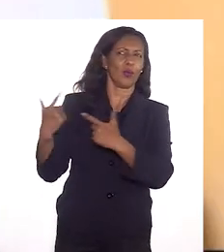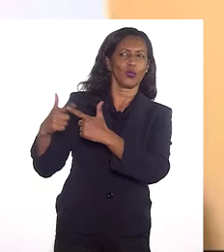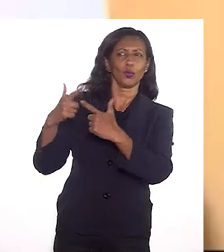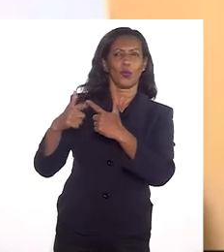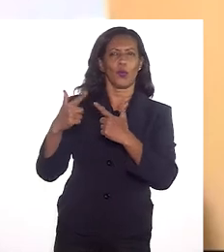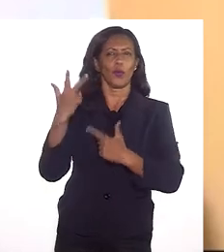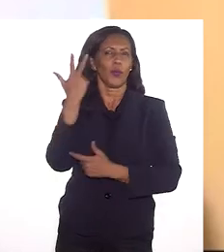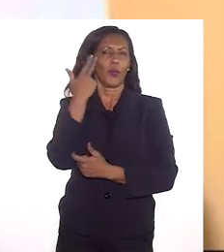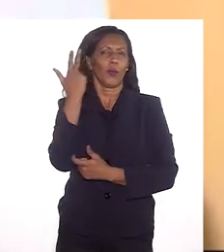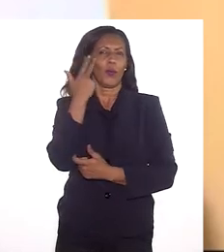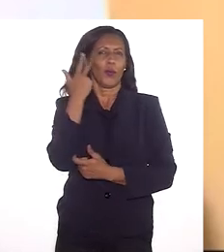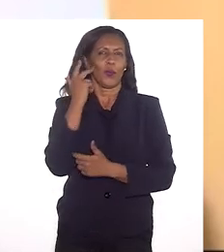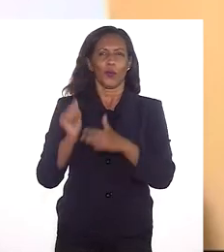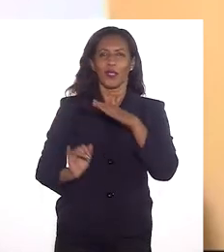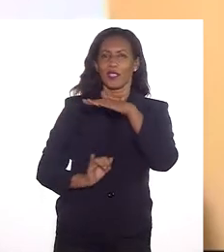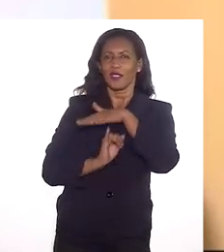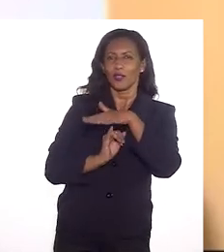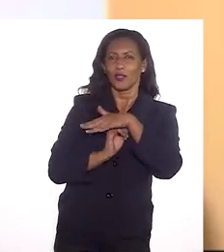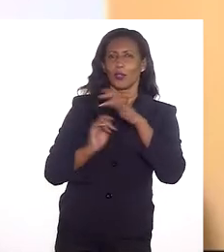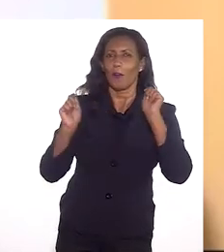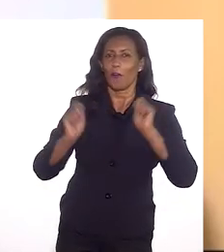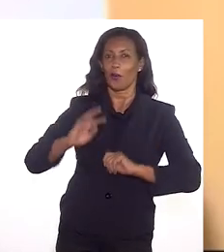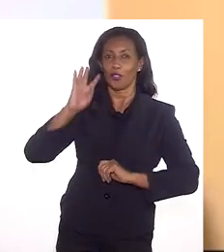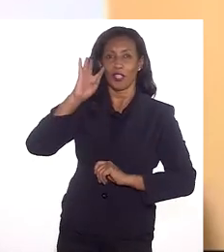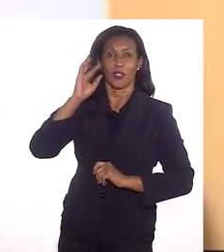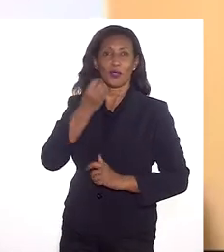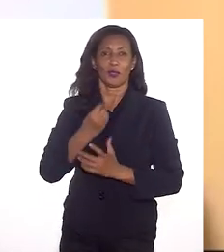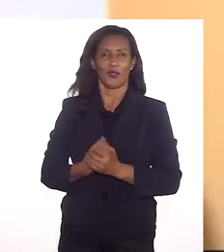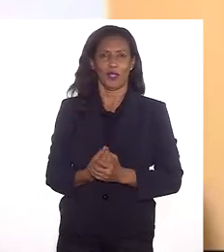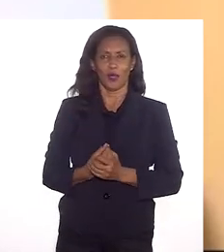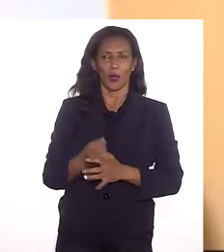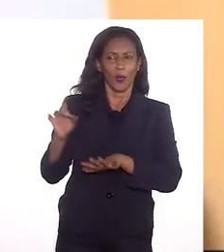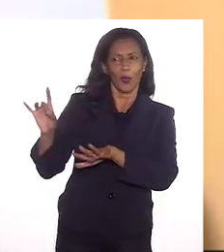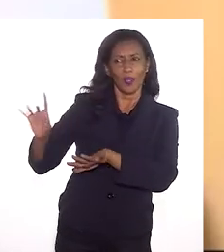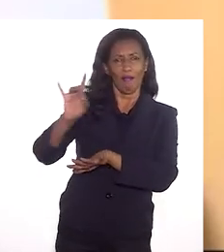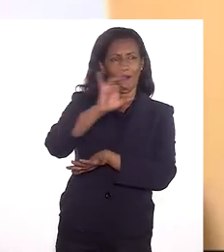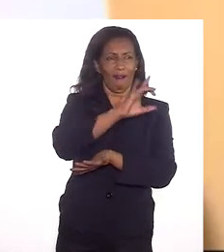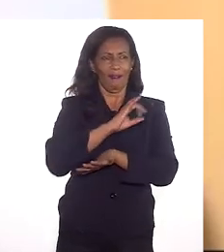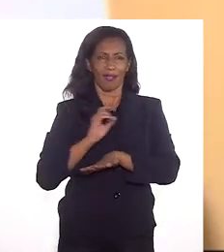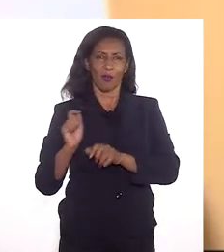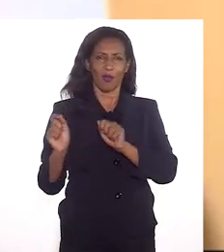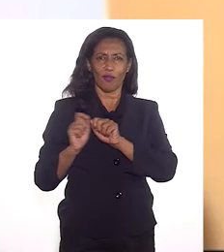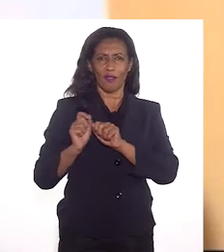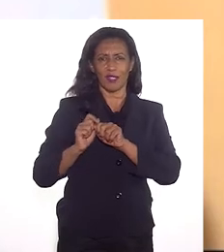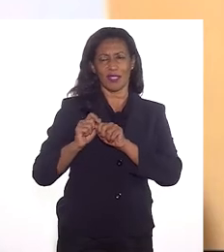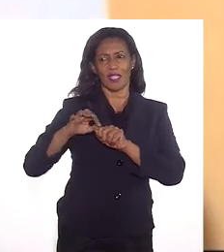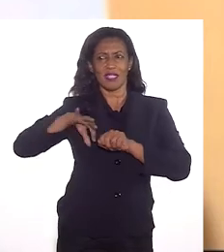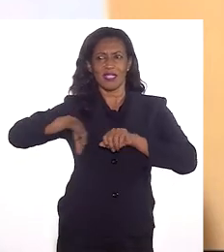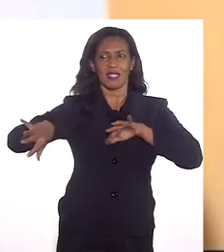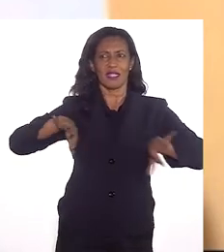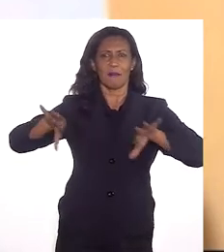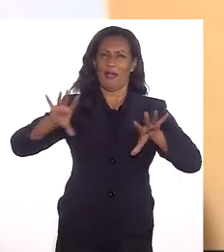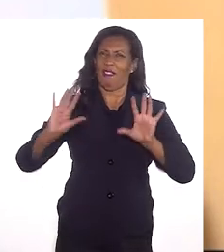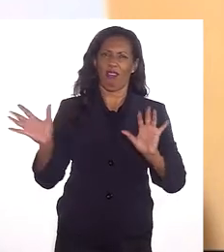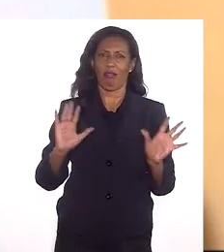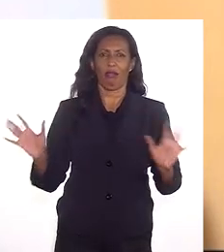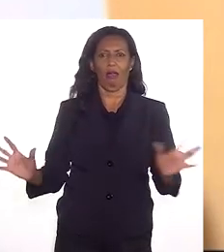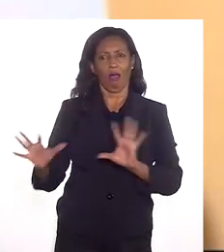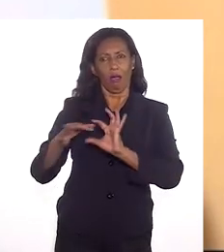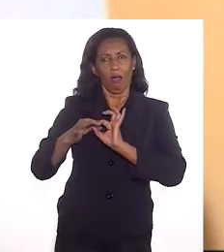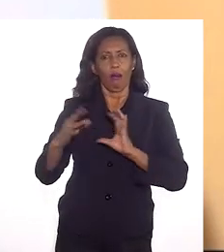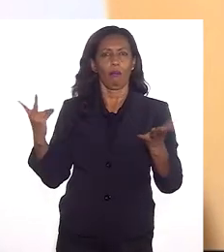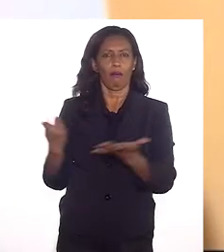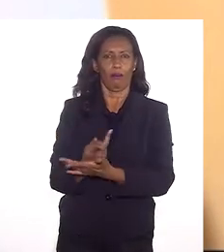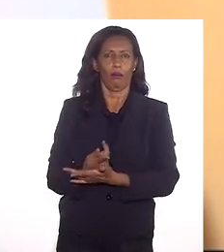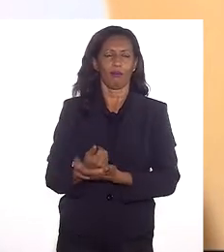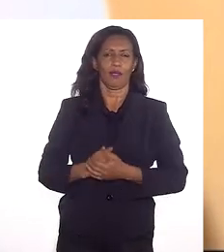problemas comuns e que as instituições podem juntas resolver, do que ficar cada um tentando fazer a parte e que às vezes não é